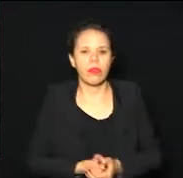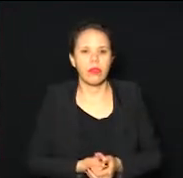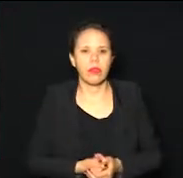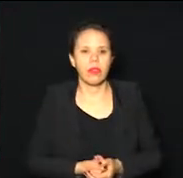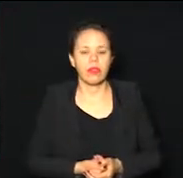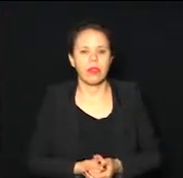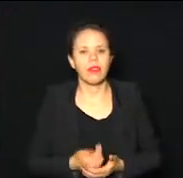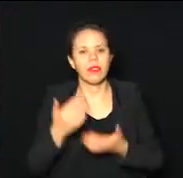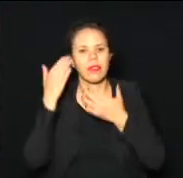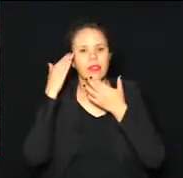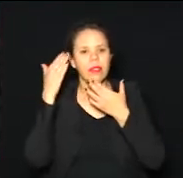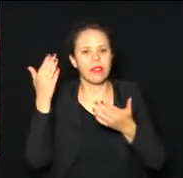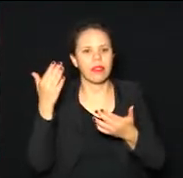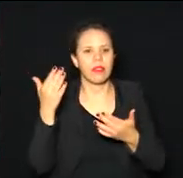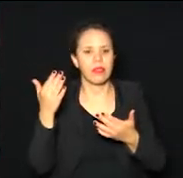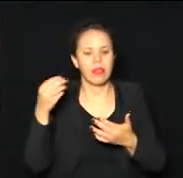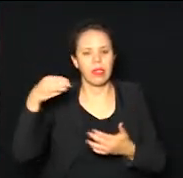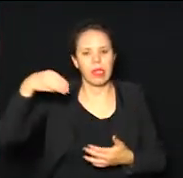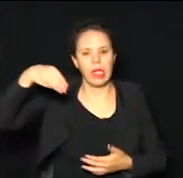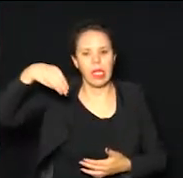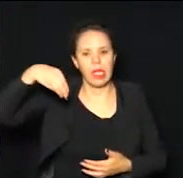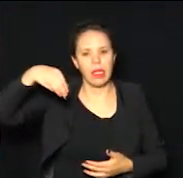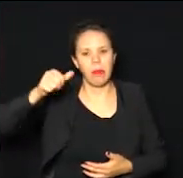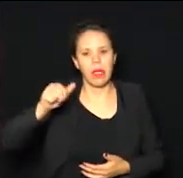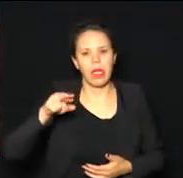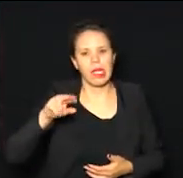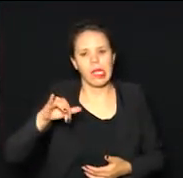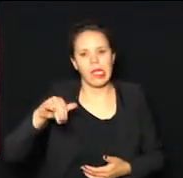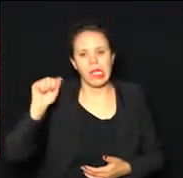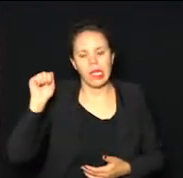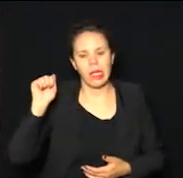e agradecer a Mariana pela